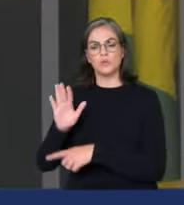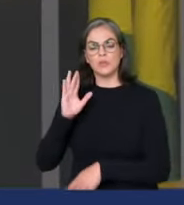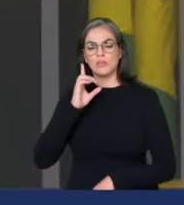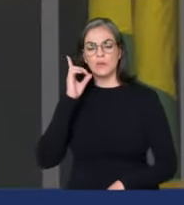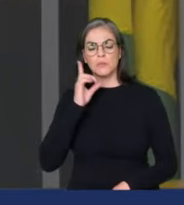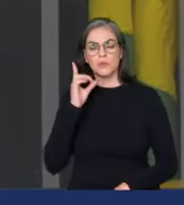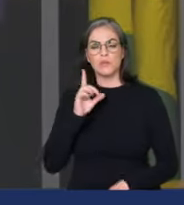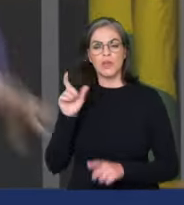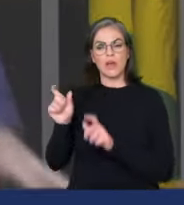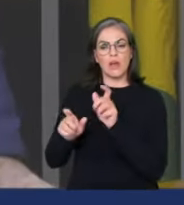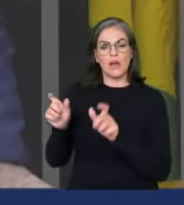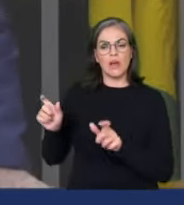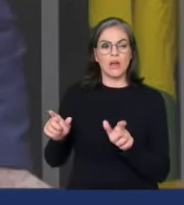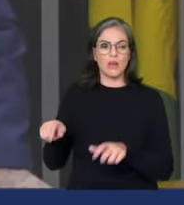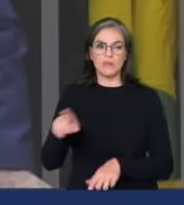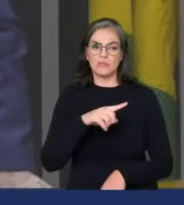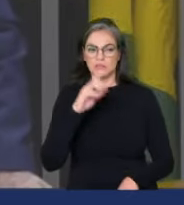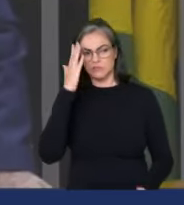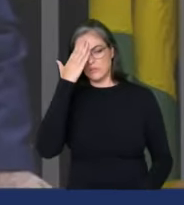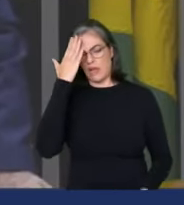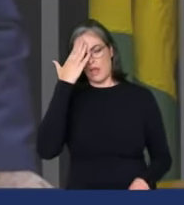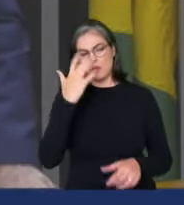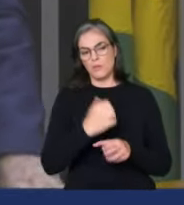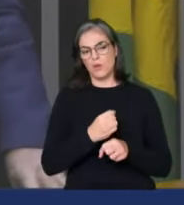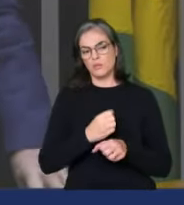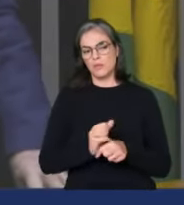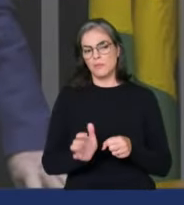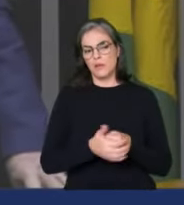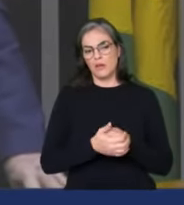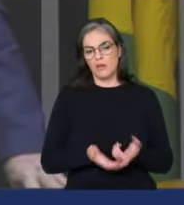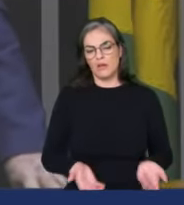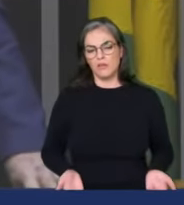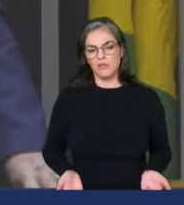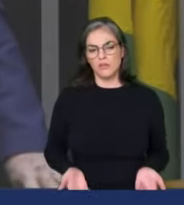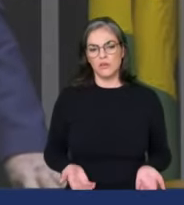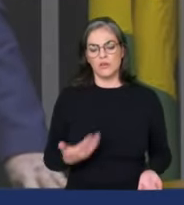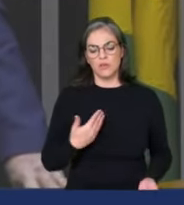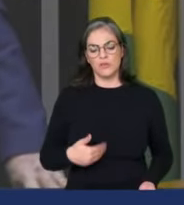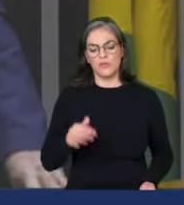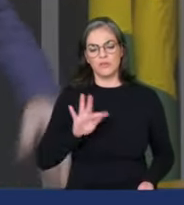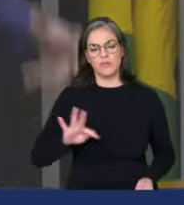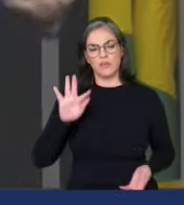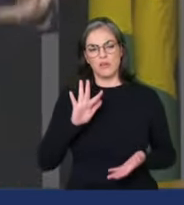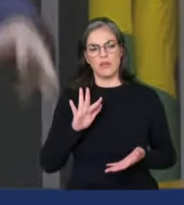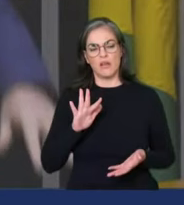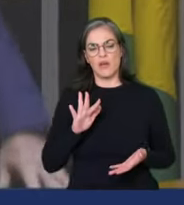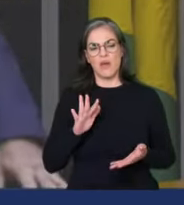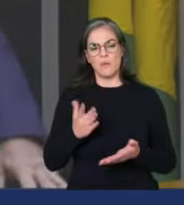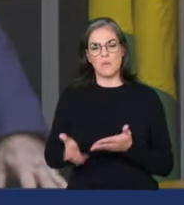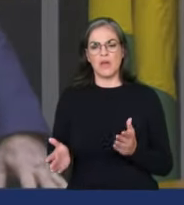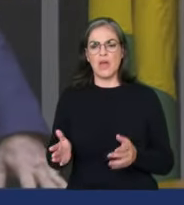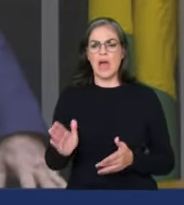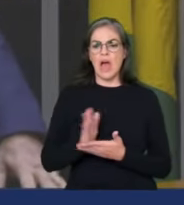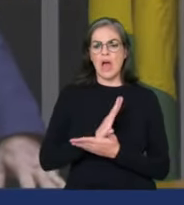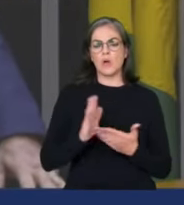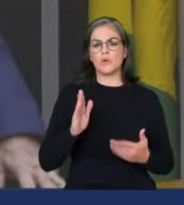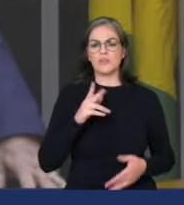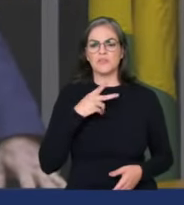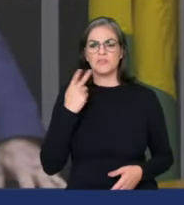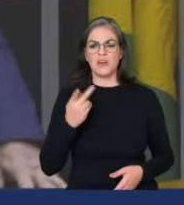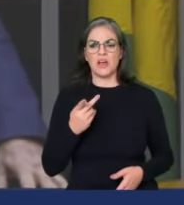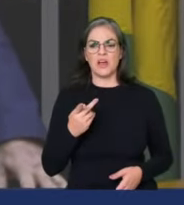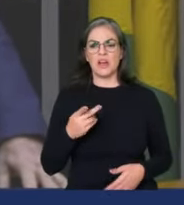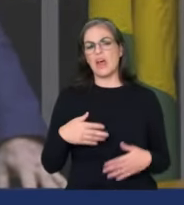a história aí que todo mundo está sabendo, do orçamento secreto, tirando do governo federal. Alguém me disse, é melhor estar na mão de Bolsonaro ou estar na mão da